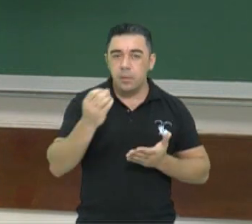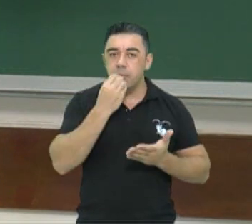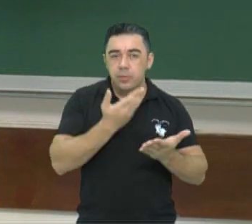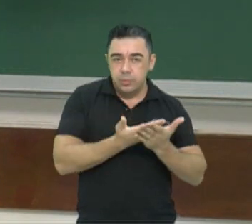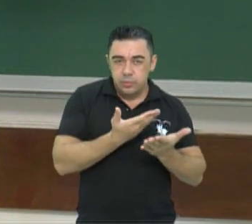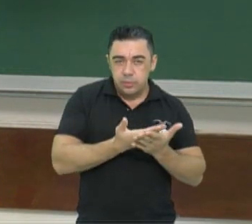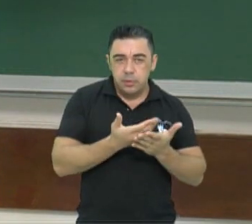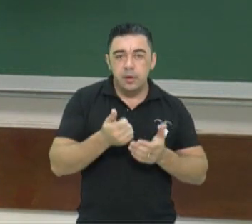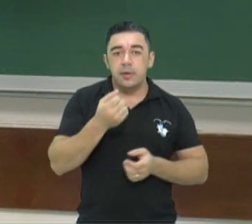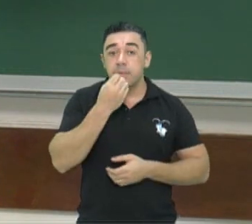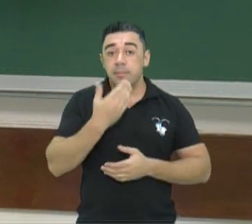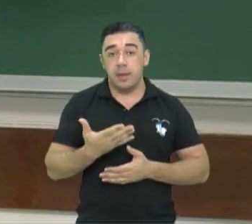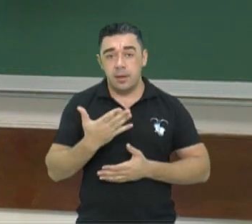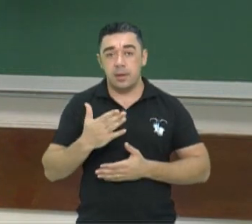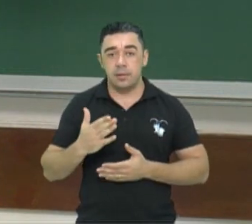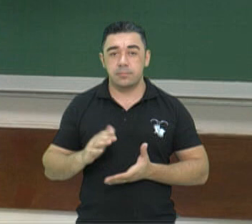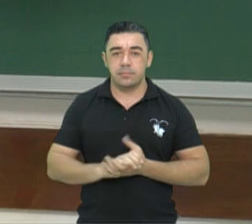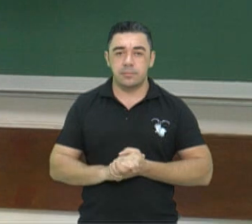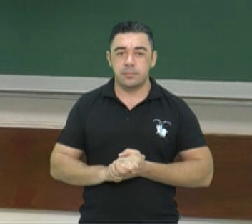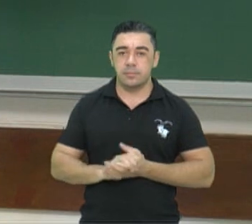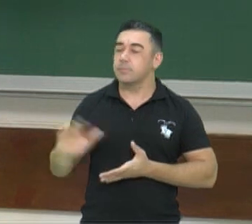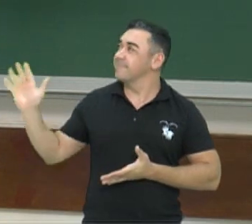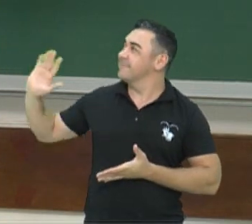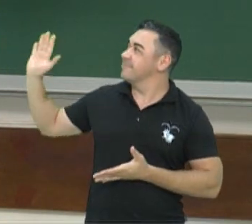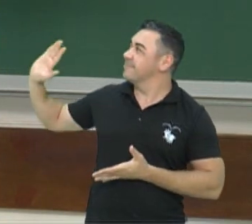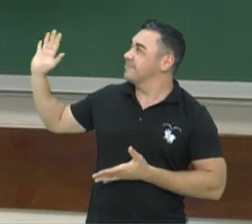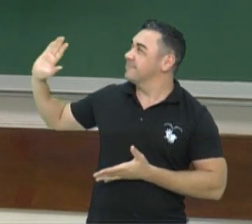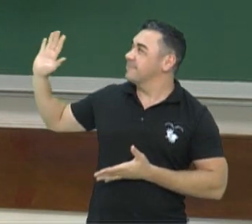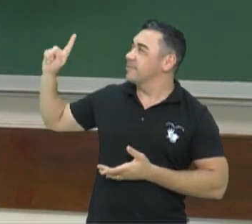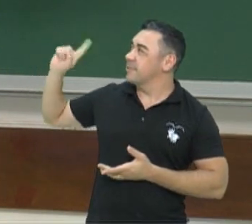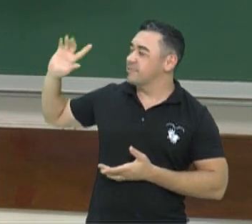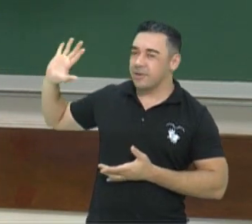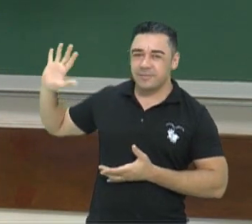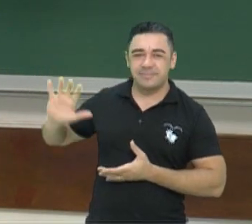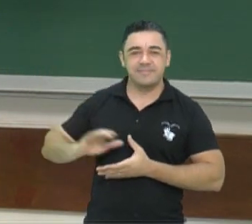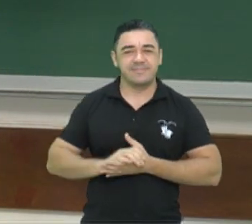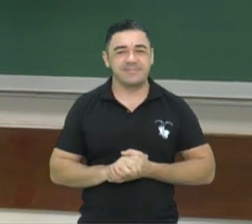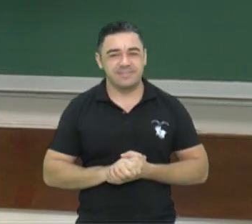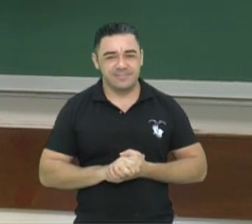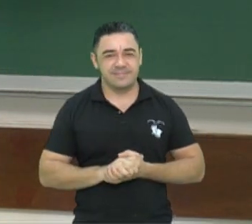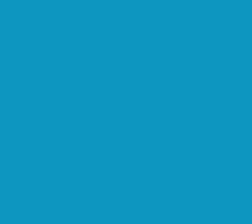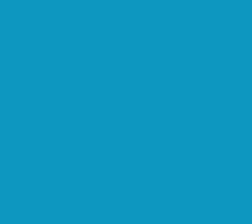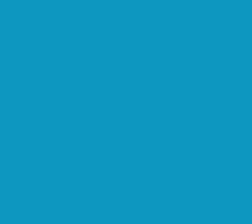estudos, fiquem bem, até a próxima. Tiago, até a próxima!